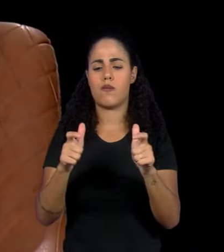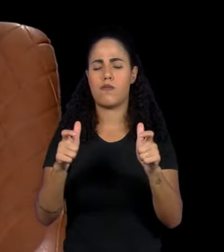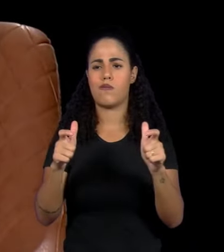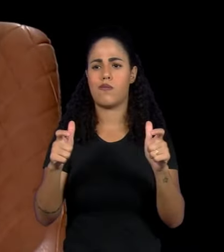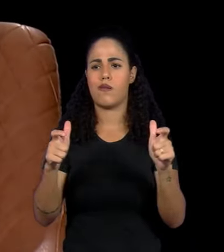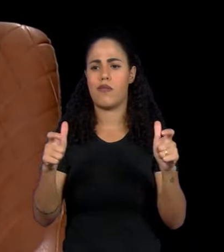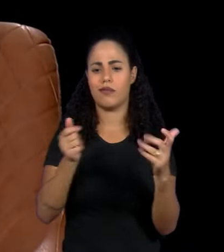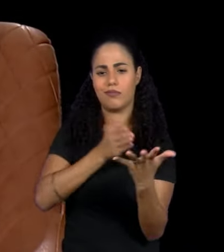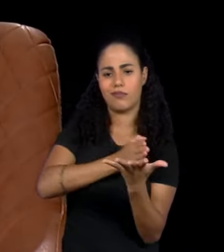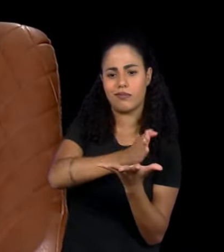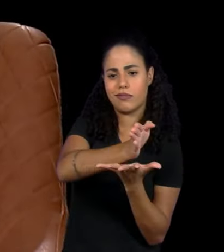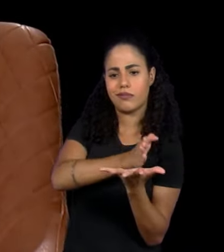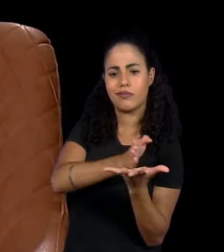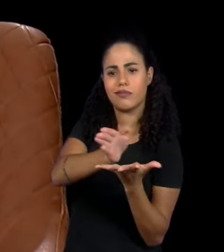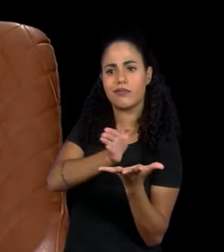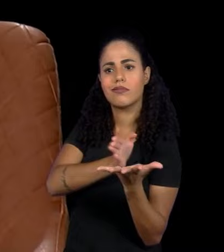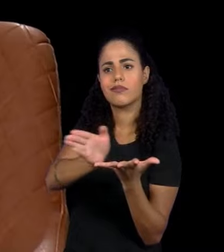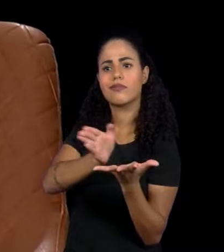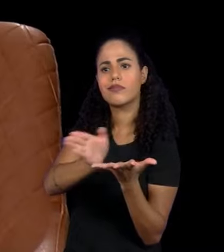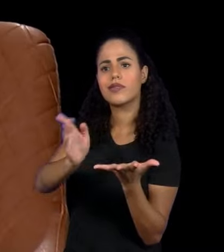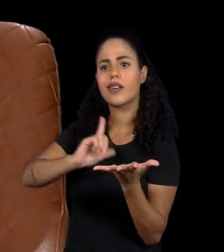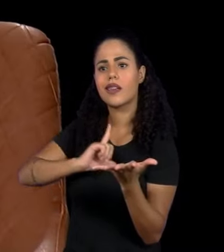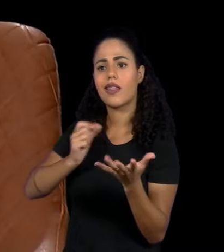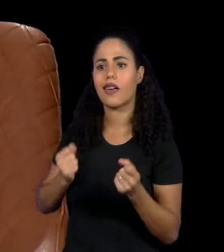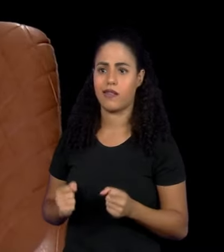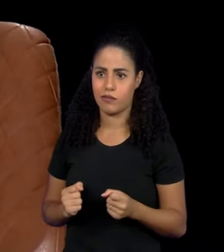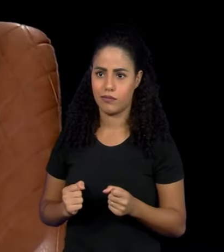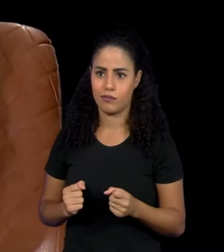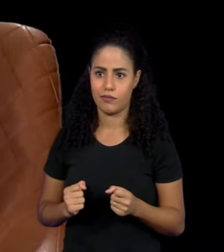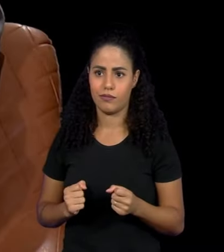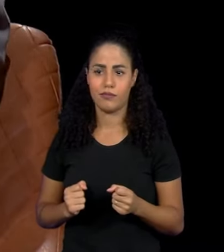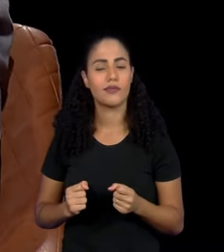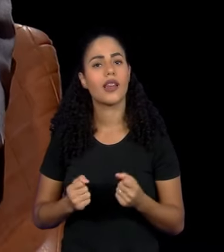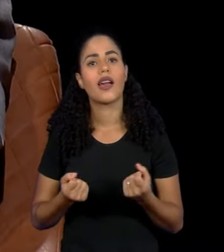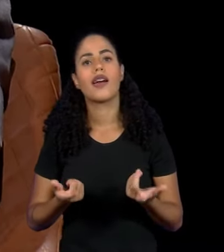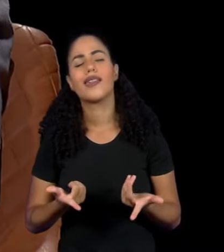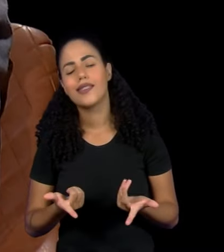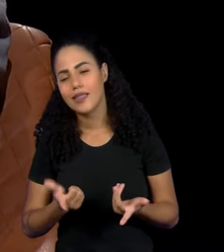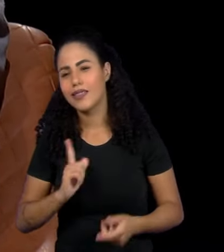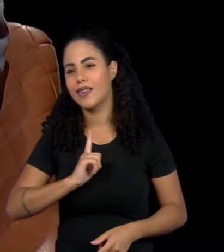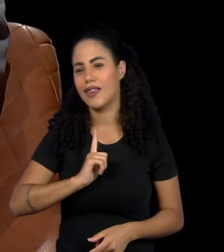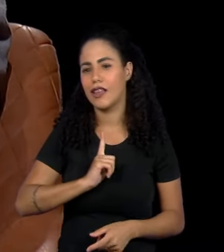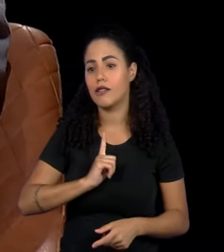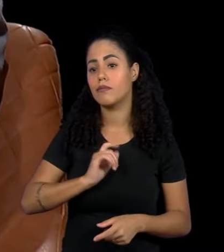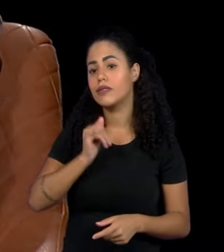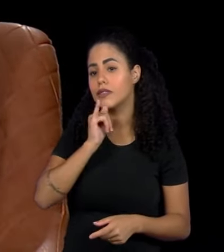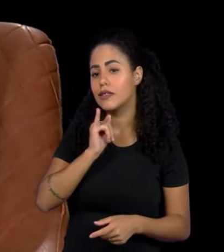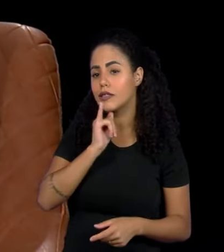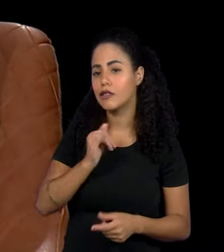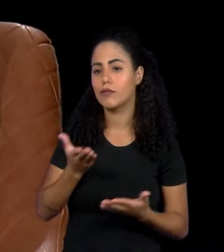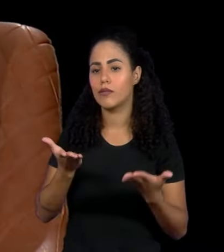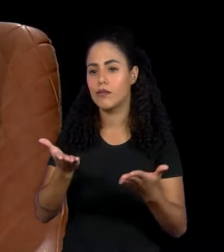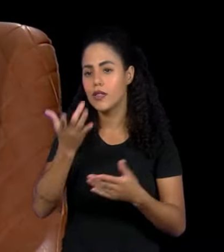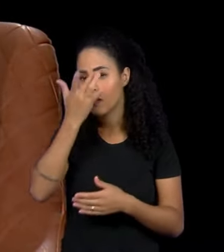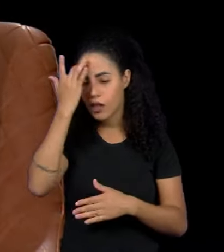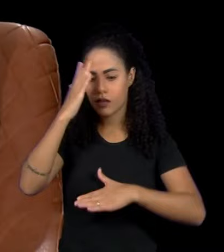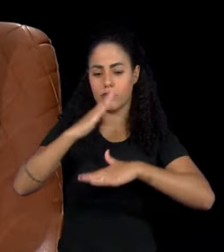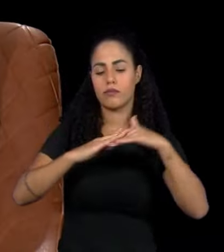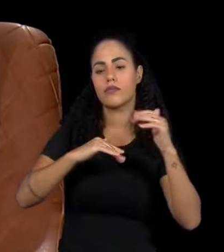por exemplo, uma folia de reis, que é um evento, uma prática